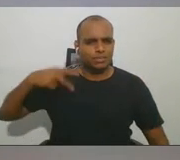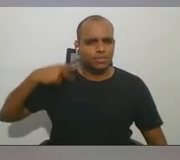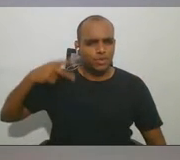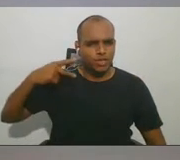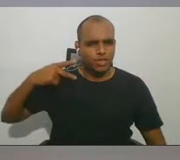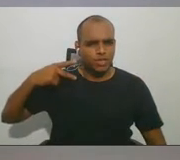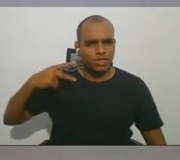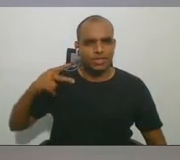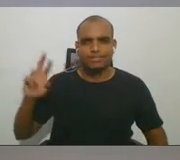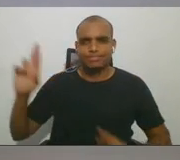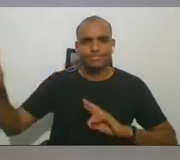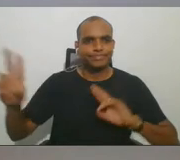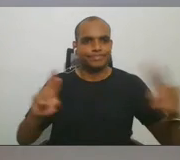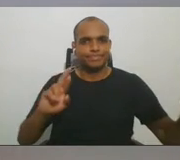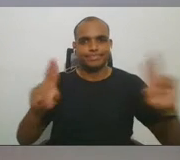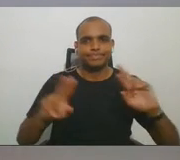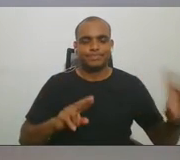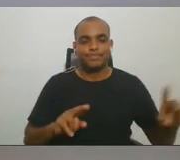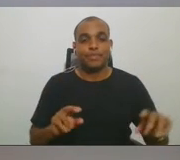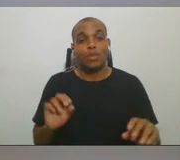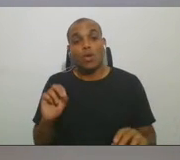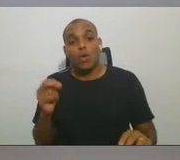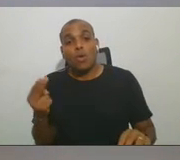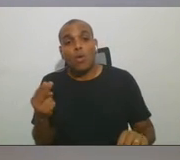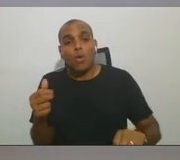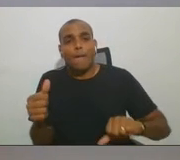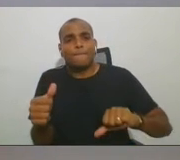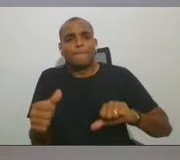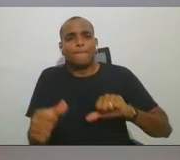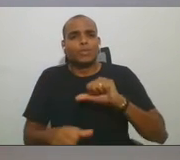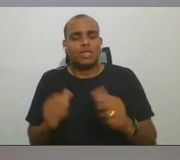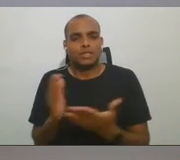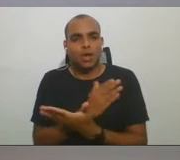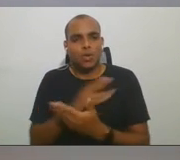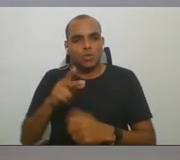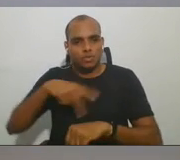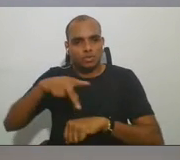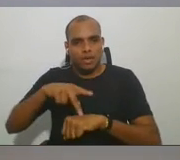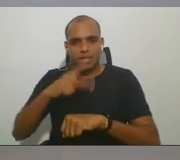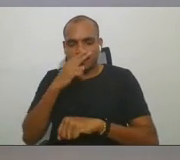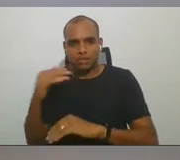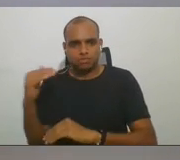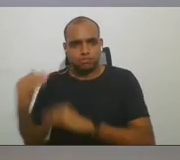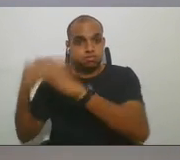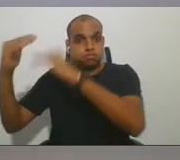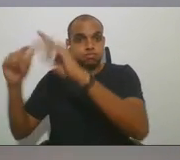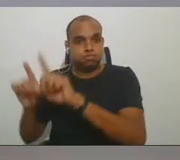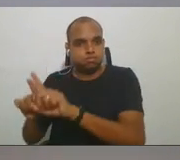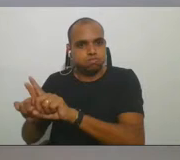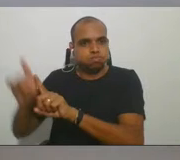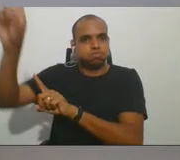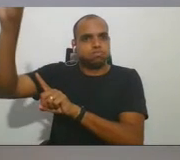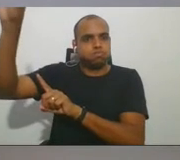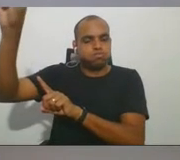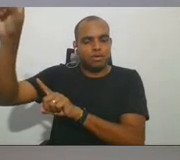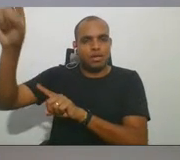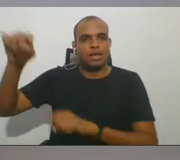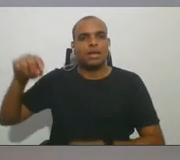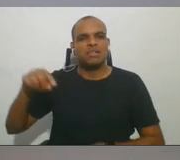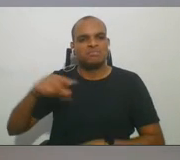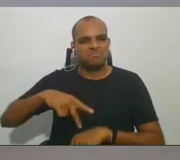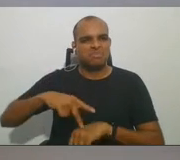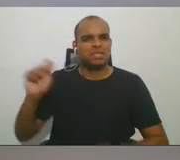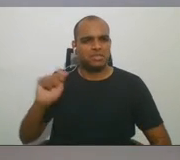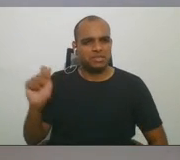ou, né, na verdade, de uma mudança, de uma certa guinada mais progressista do que se passa nesse momento na Argentina,